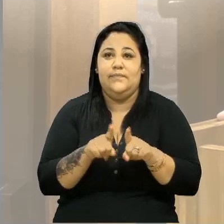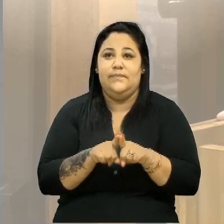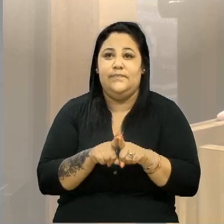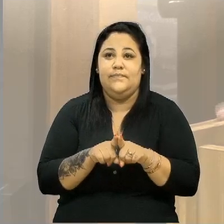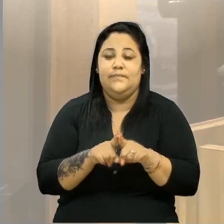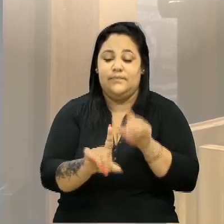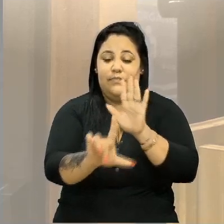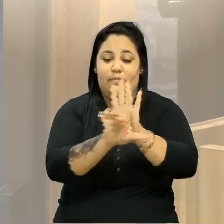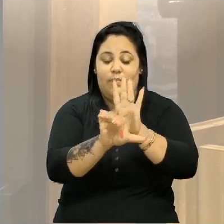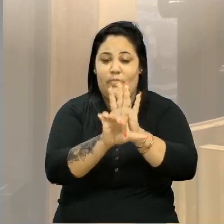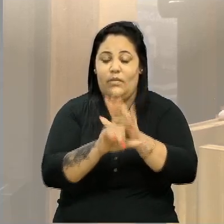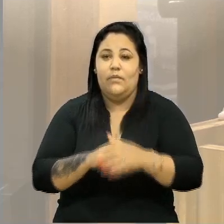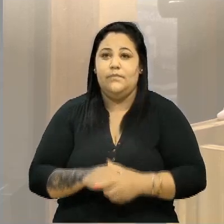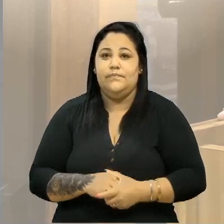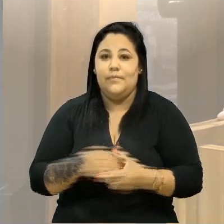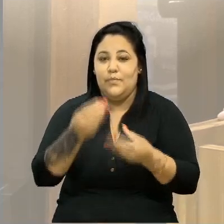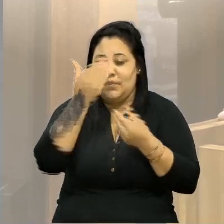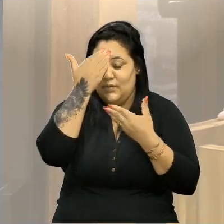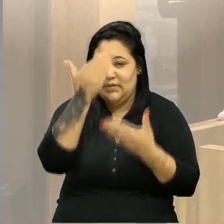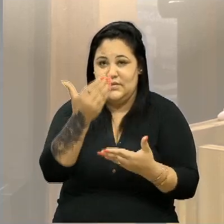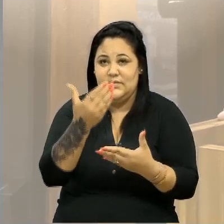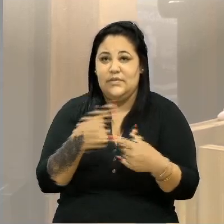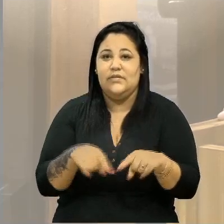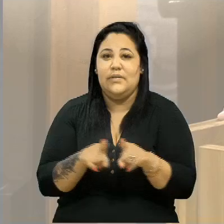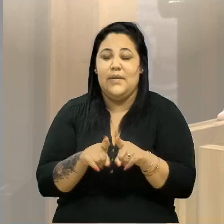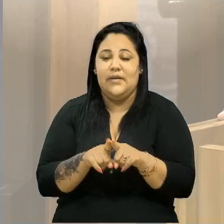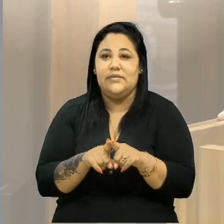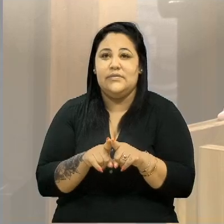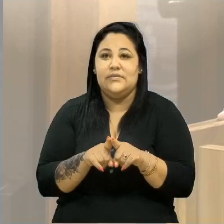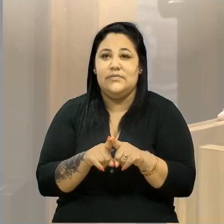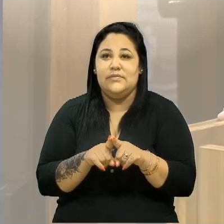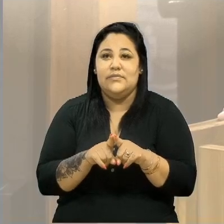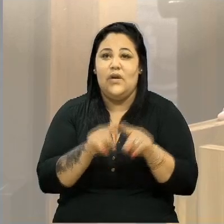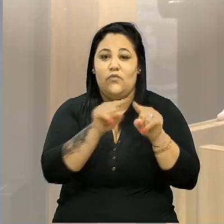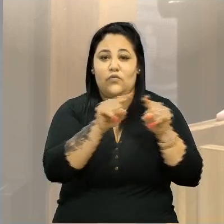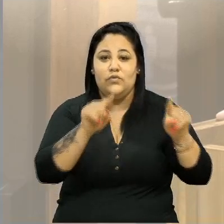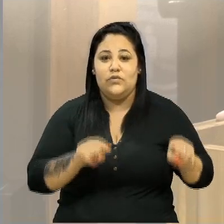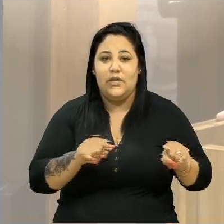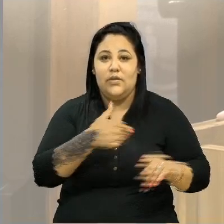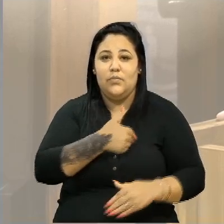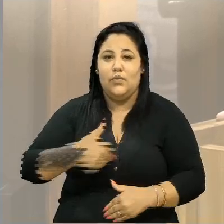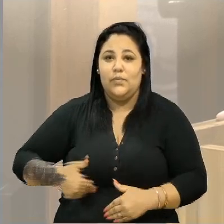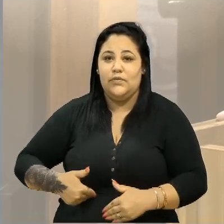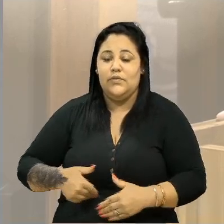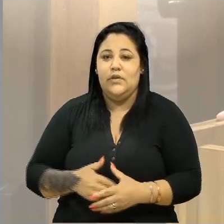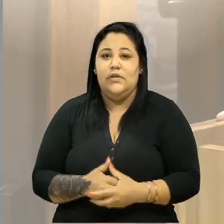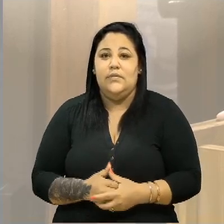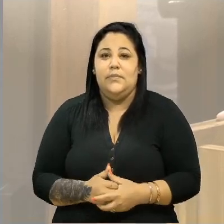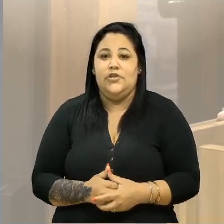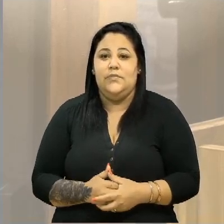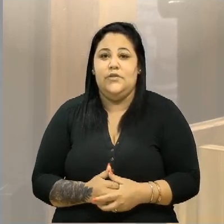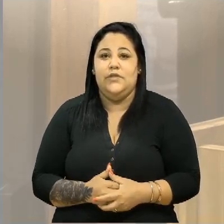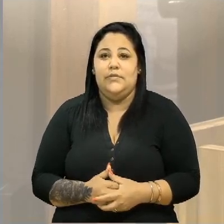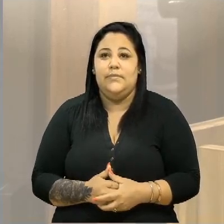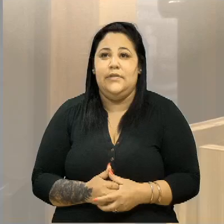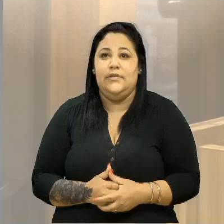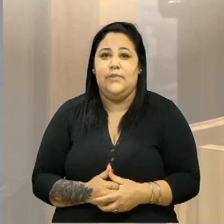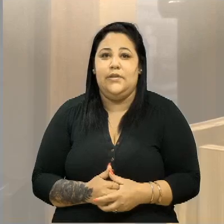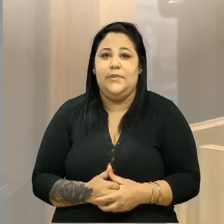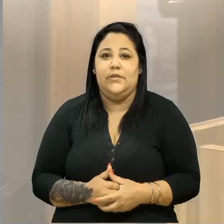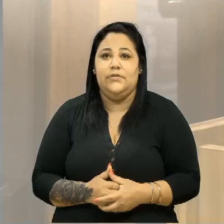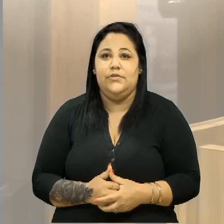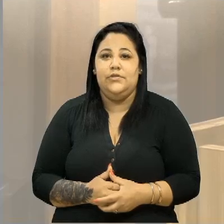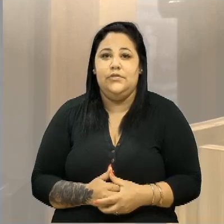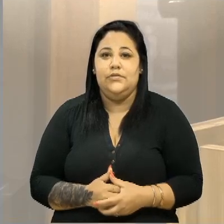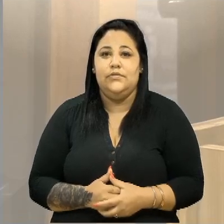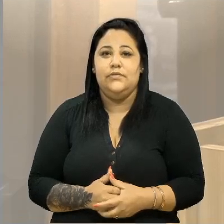de leis. Então, meu agradecimento a todos os servidores que são incansáveis em deixar a Câmara de Vereadores funcionando no seu